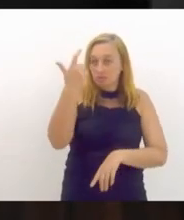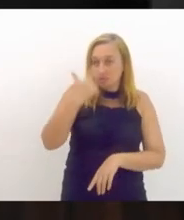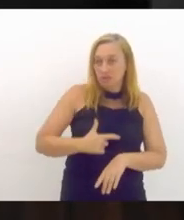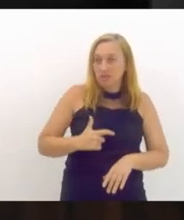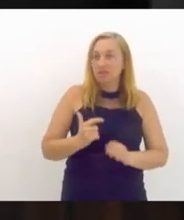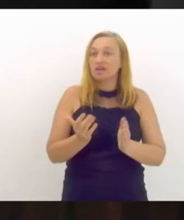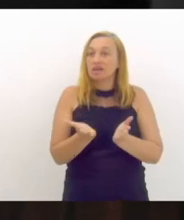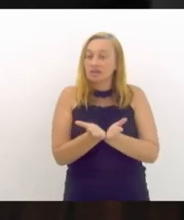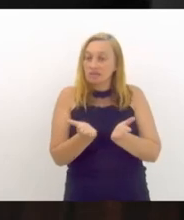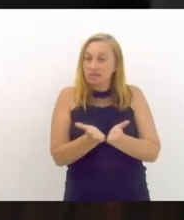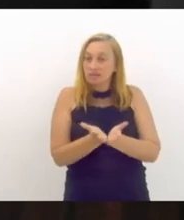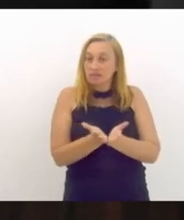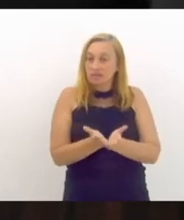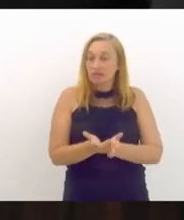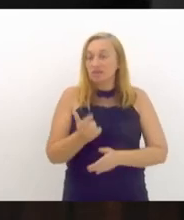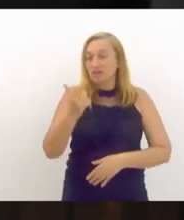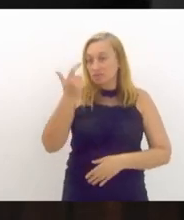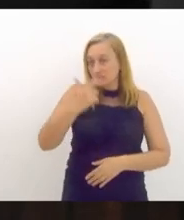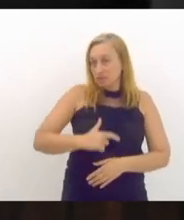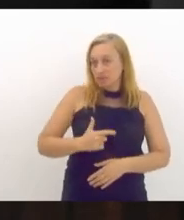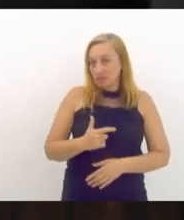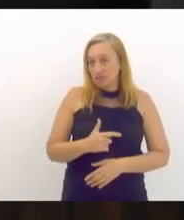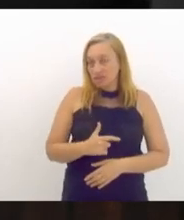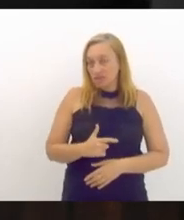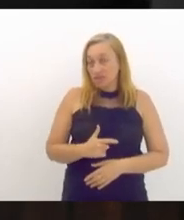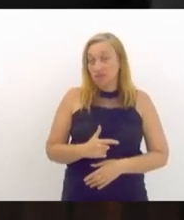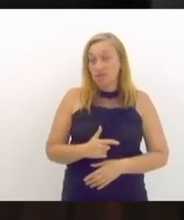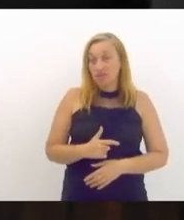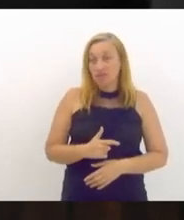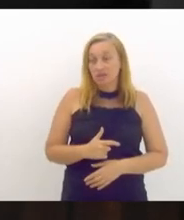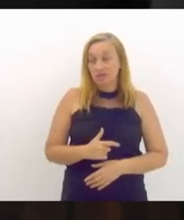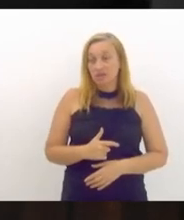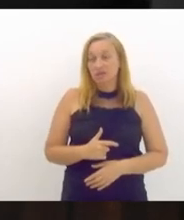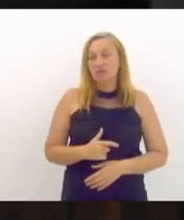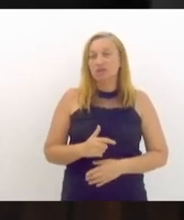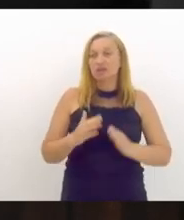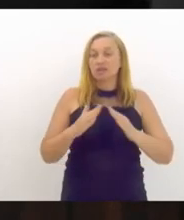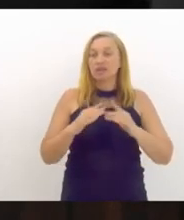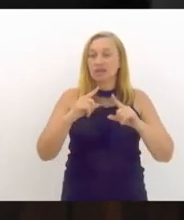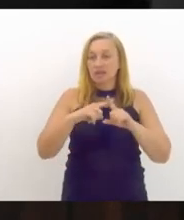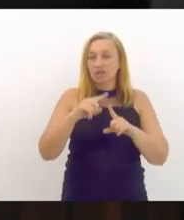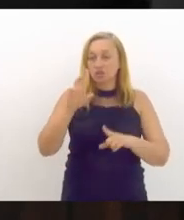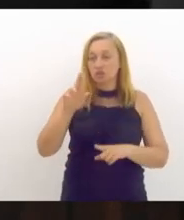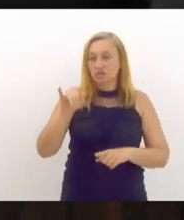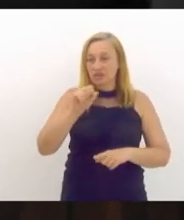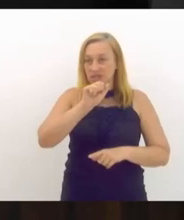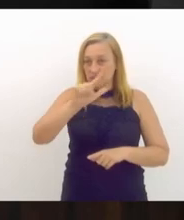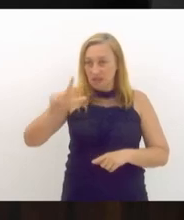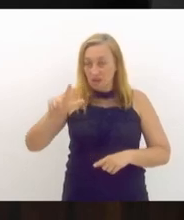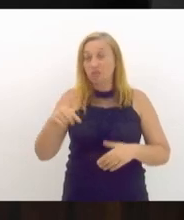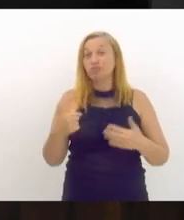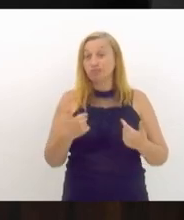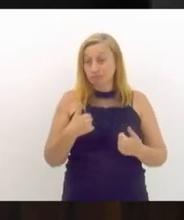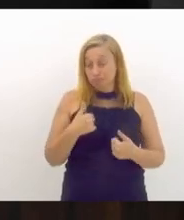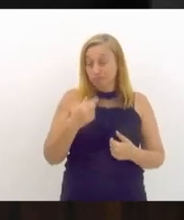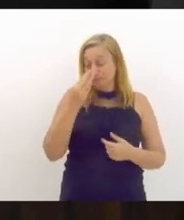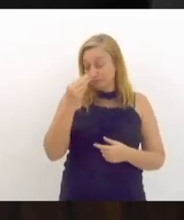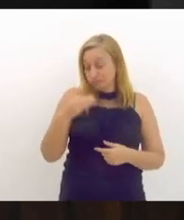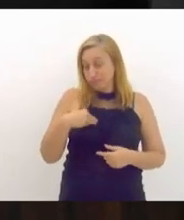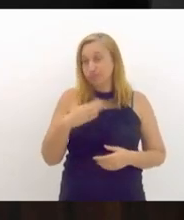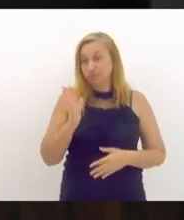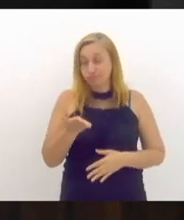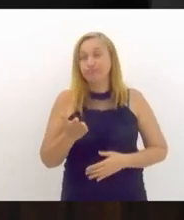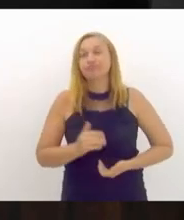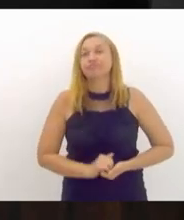evangélica, por ser da denominação que eu sou, que é da Igreja Universal, até em vagas de emprego eu fui discriminada. E